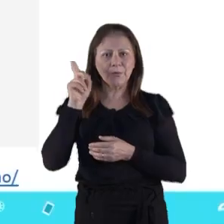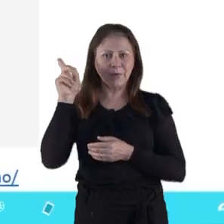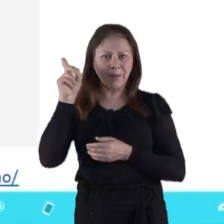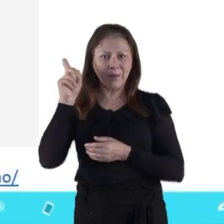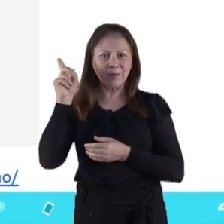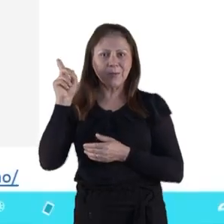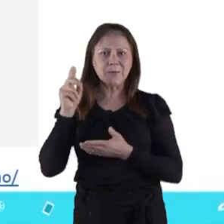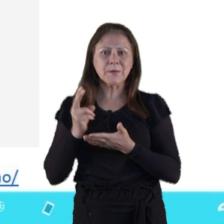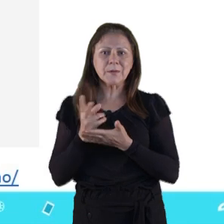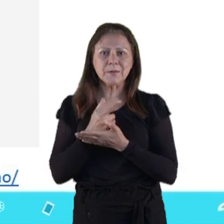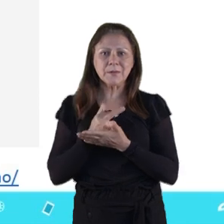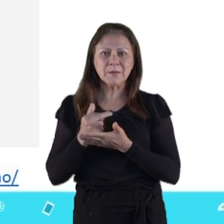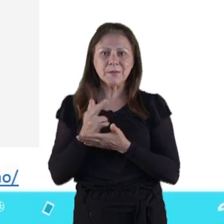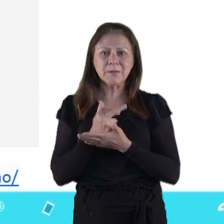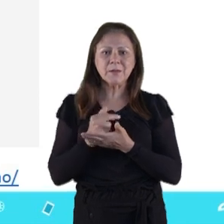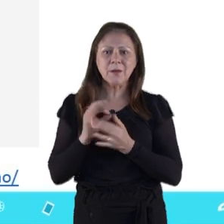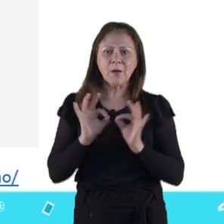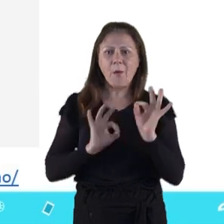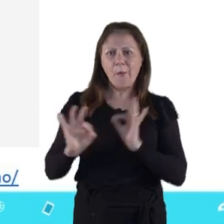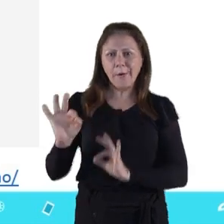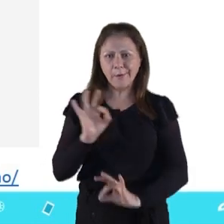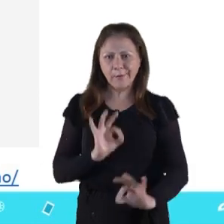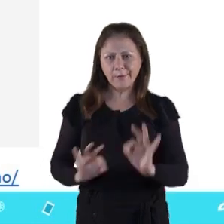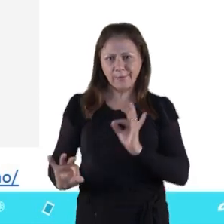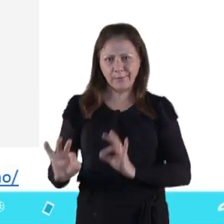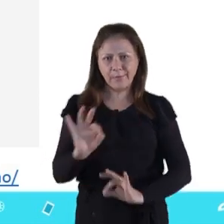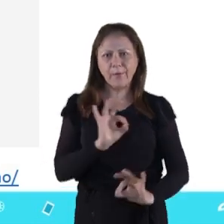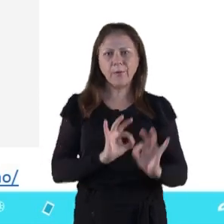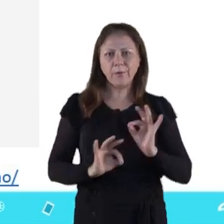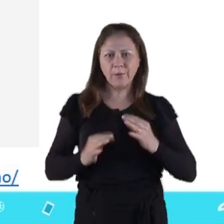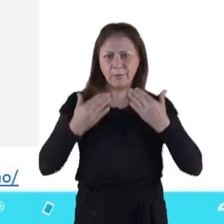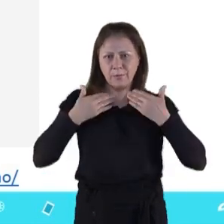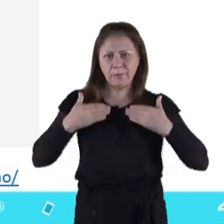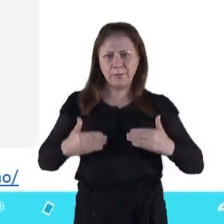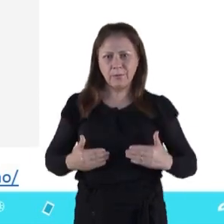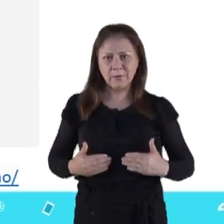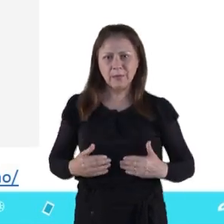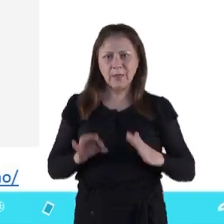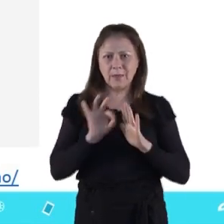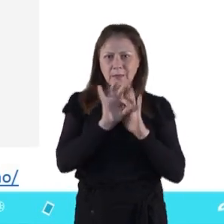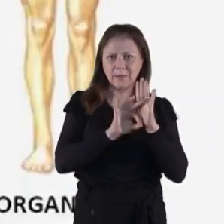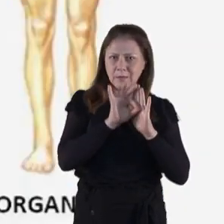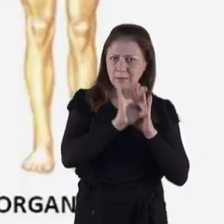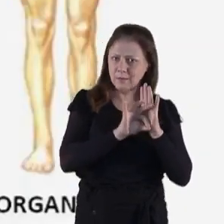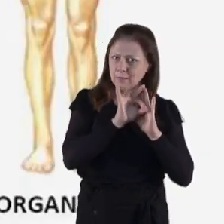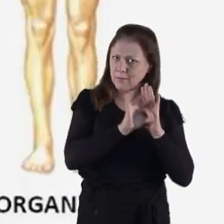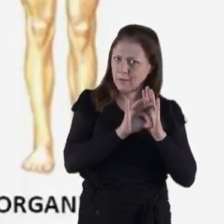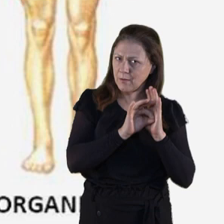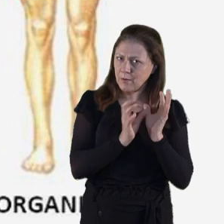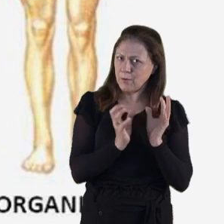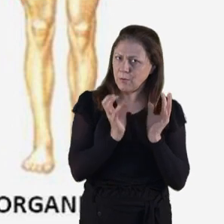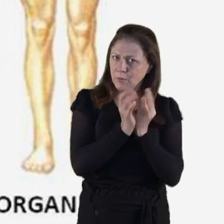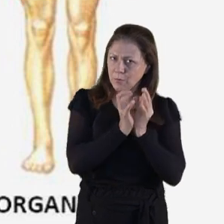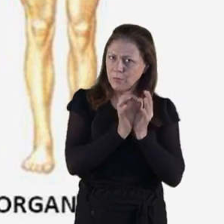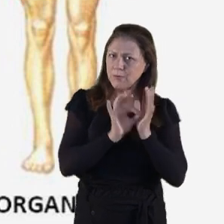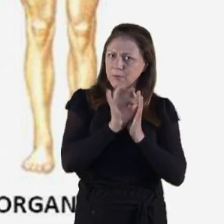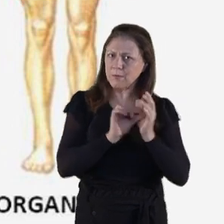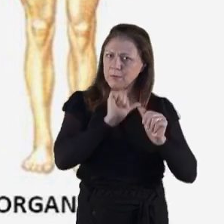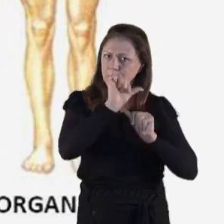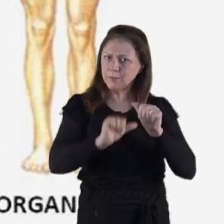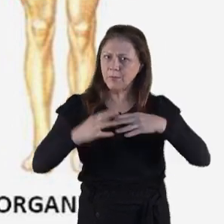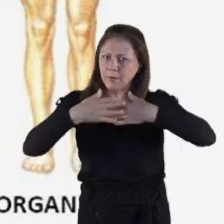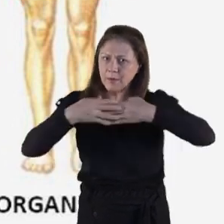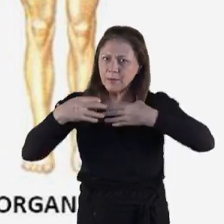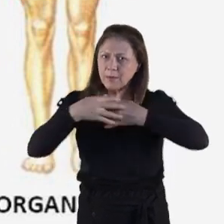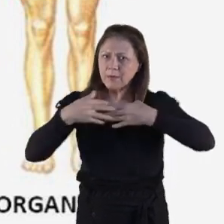aqui. Os níveis de organização do corpo humano. A gente tem desde as células, onde um conjunto de células se transforma